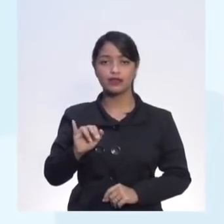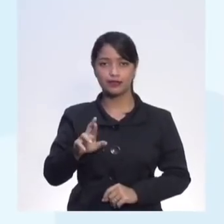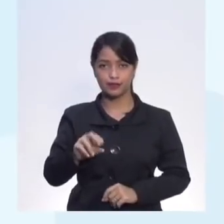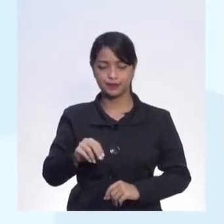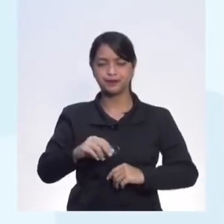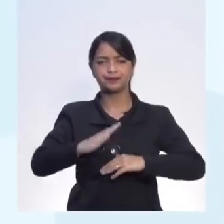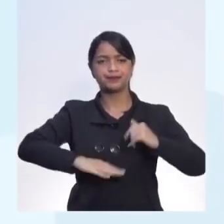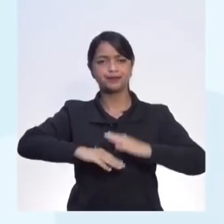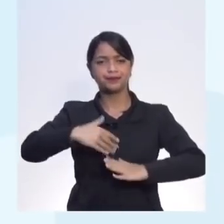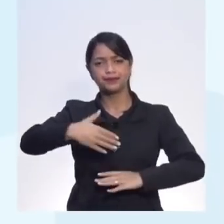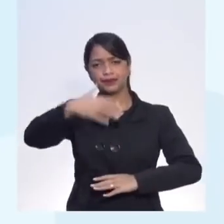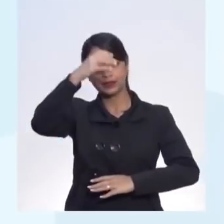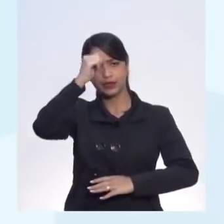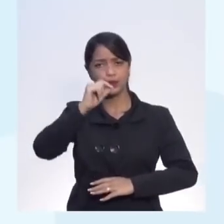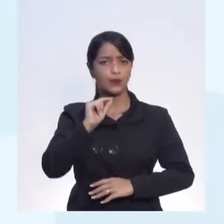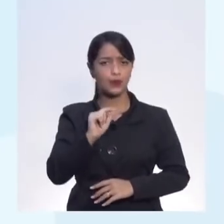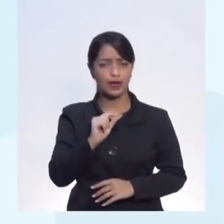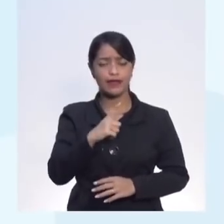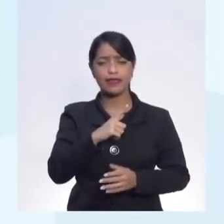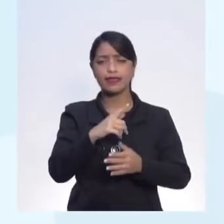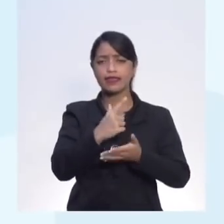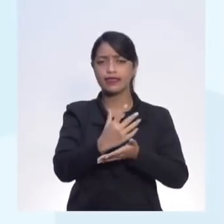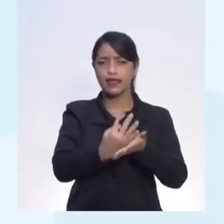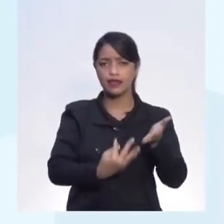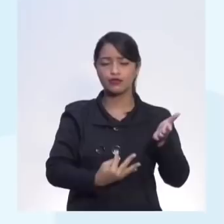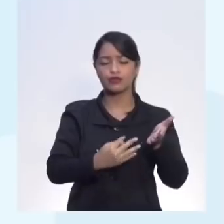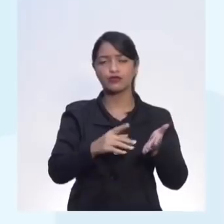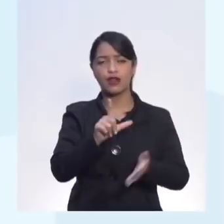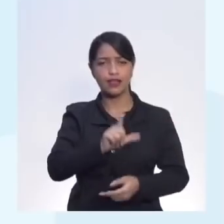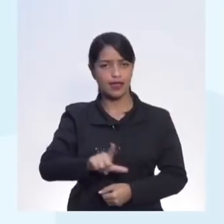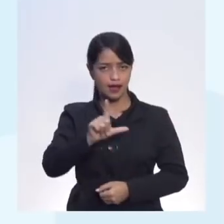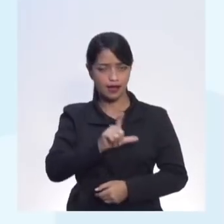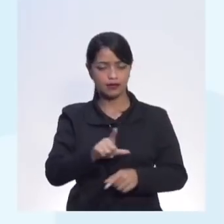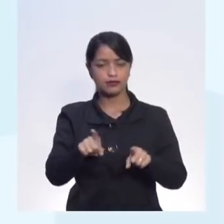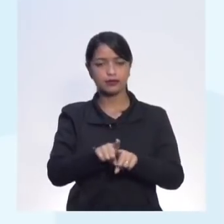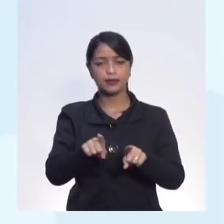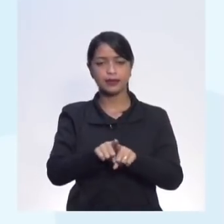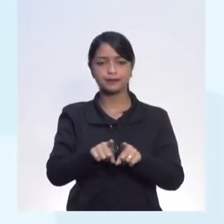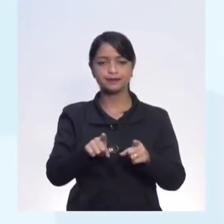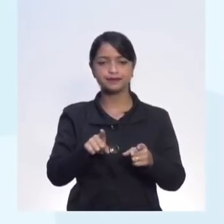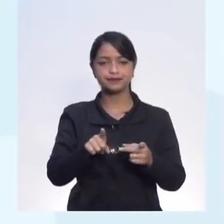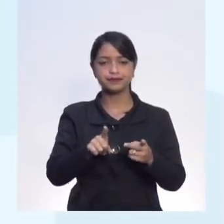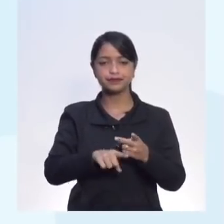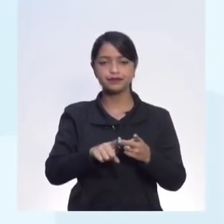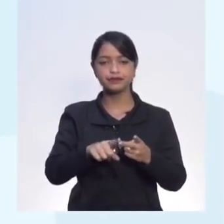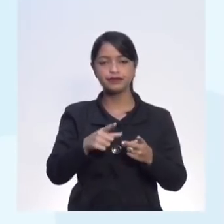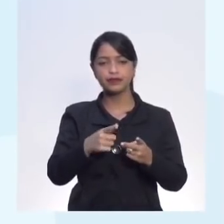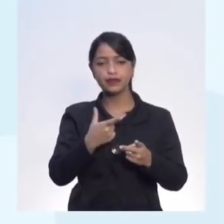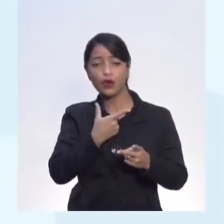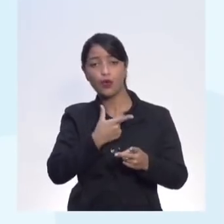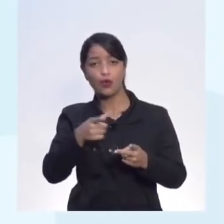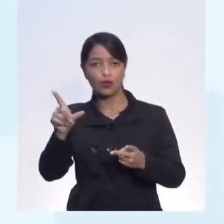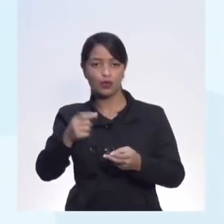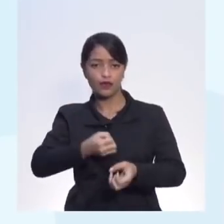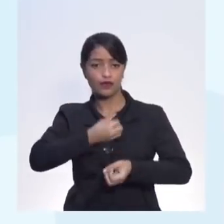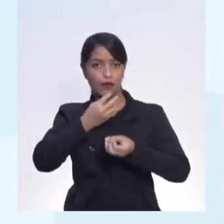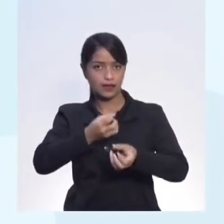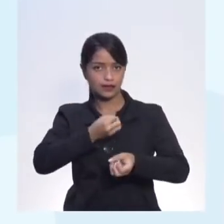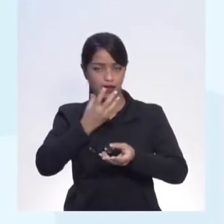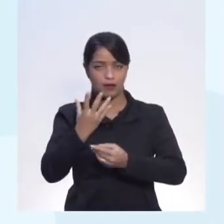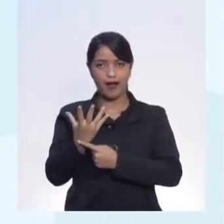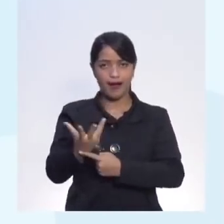analisar entre os textos literários e entre textos e entre estes e outras informações artísticas, como